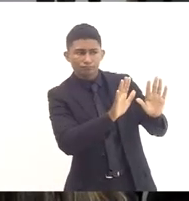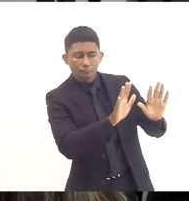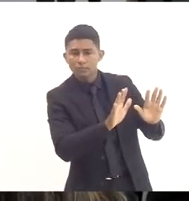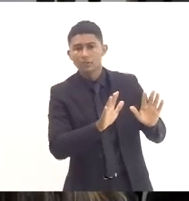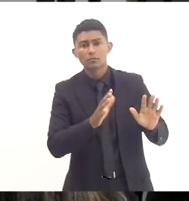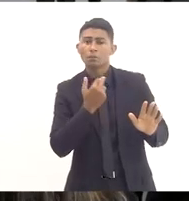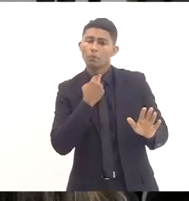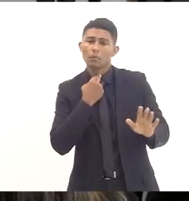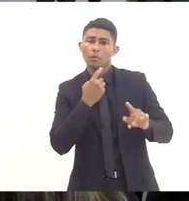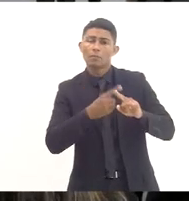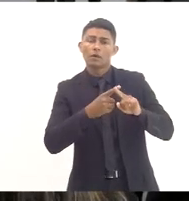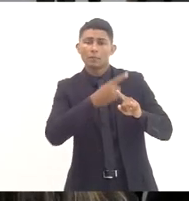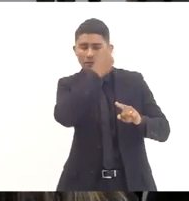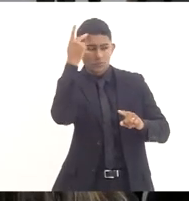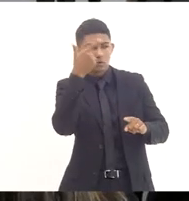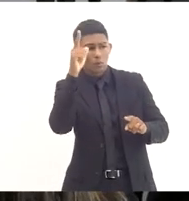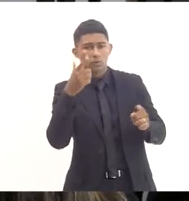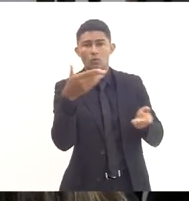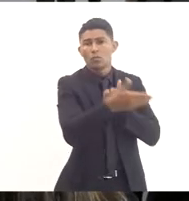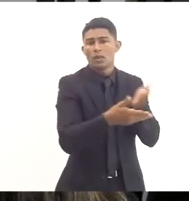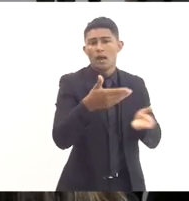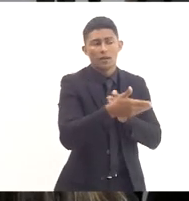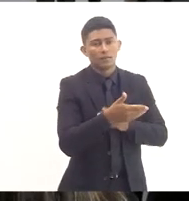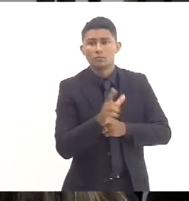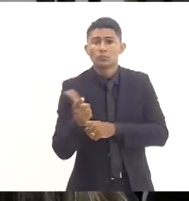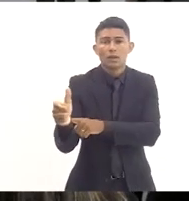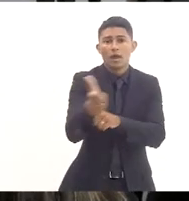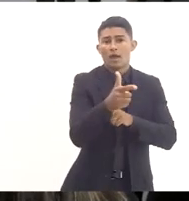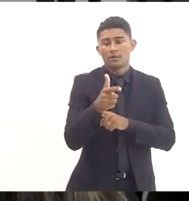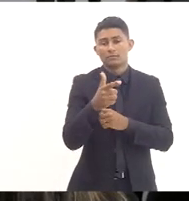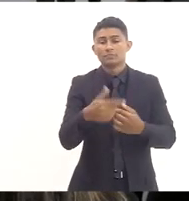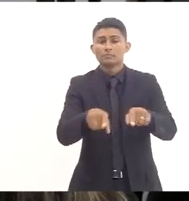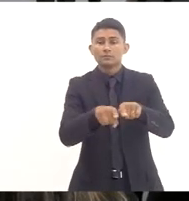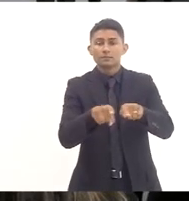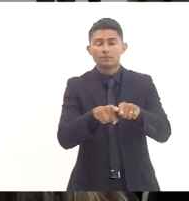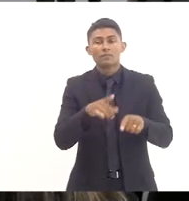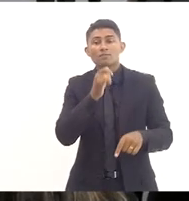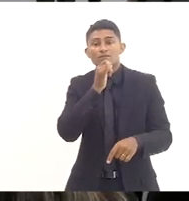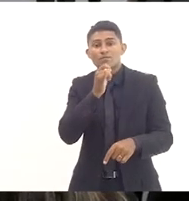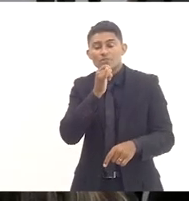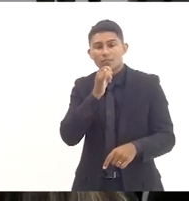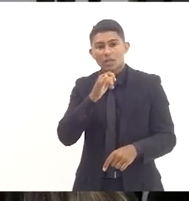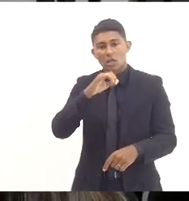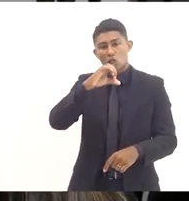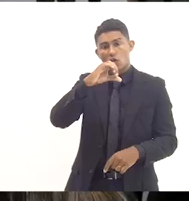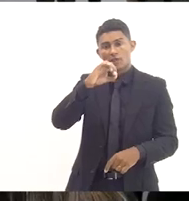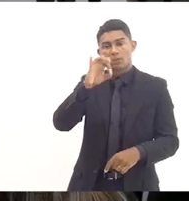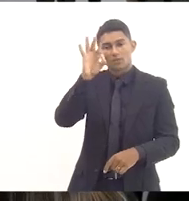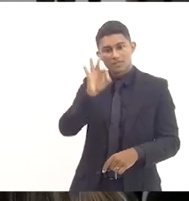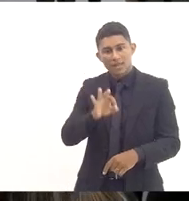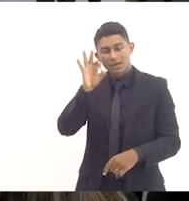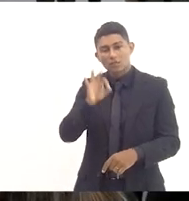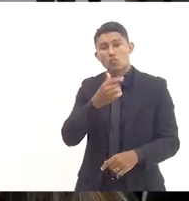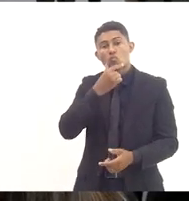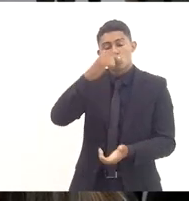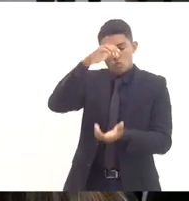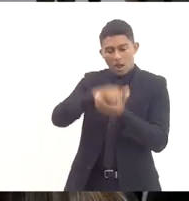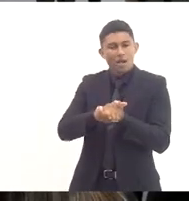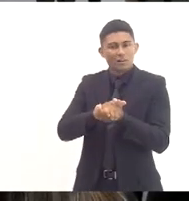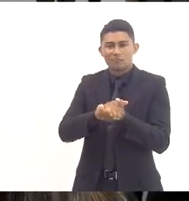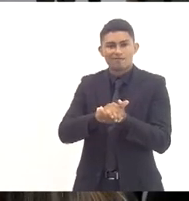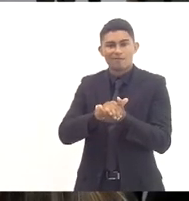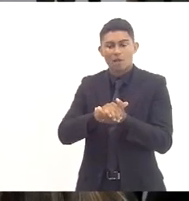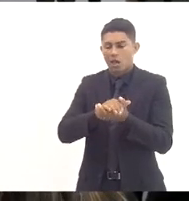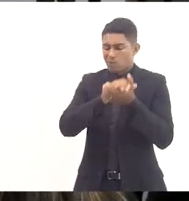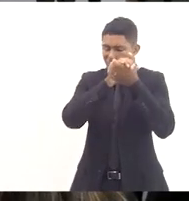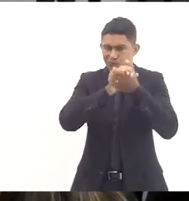e principalmente porque noventa porcento dos homens vão embora essas mães são largados os nomes não